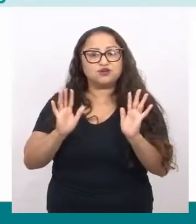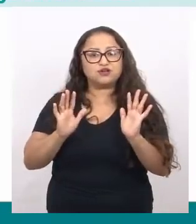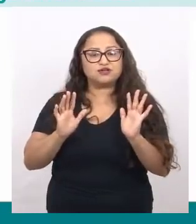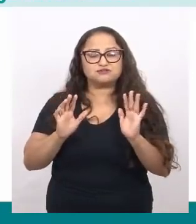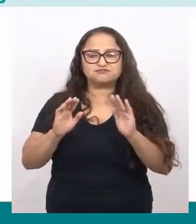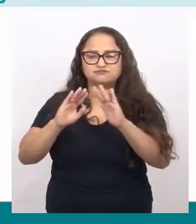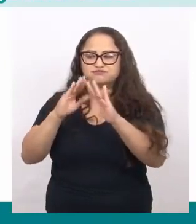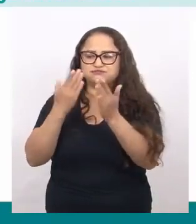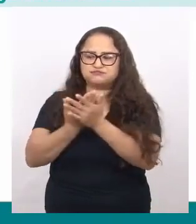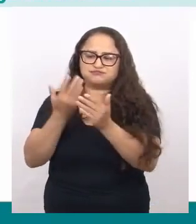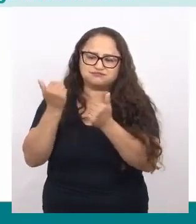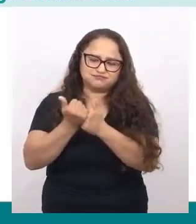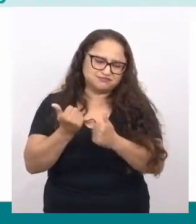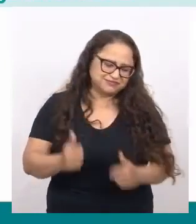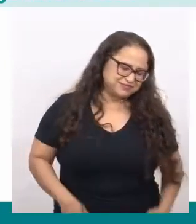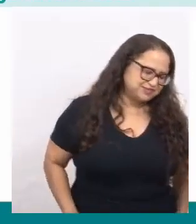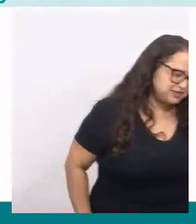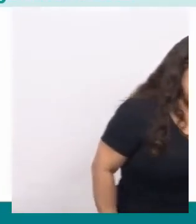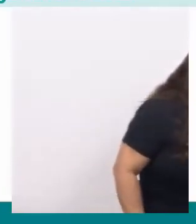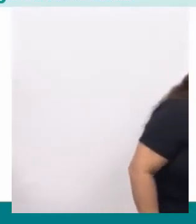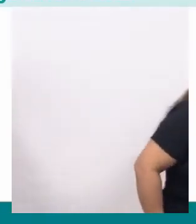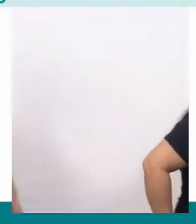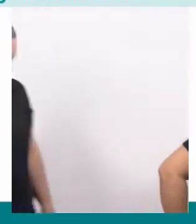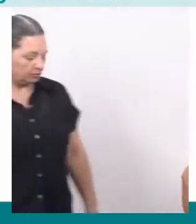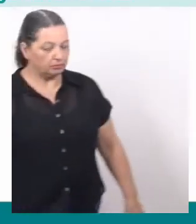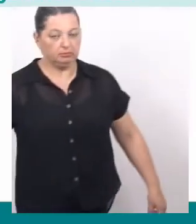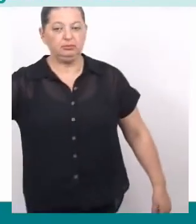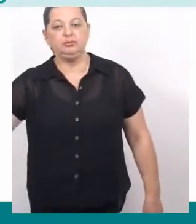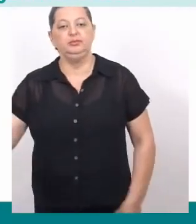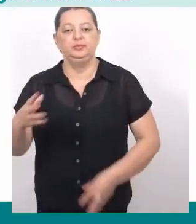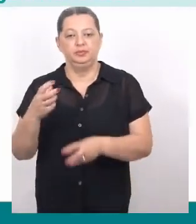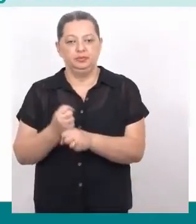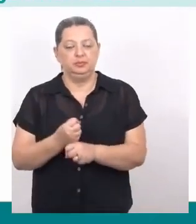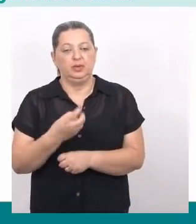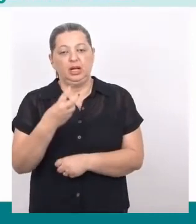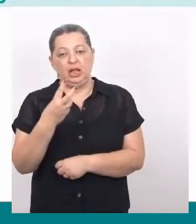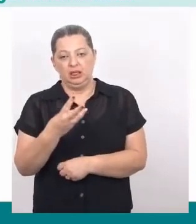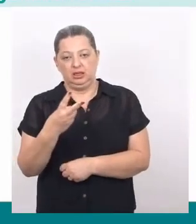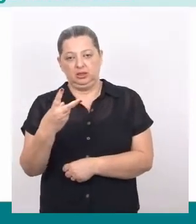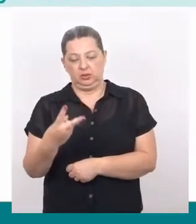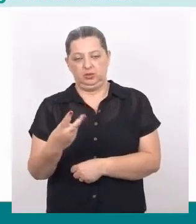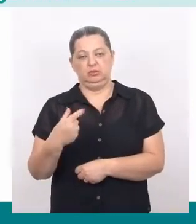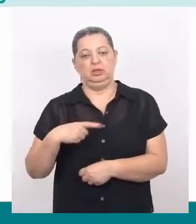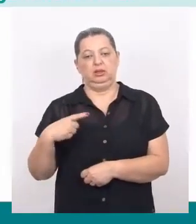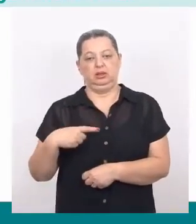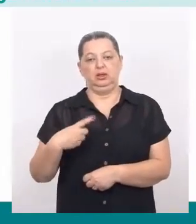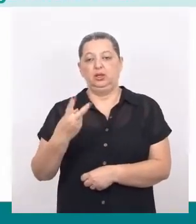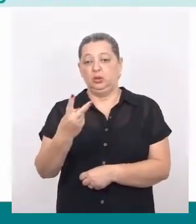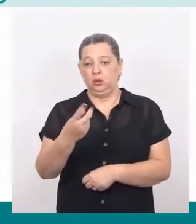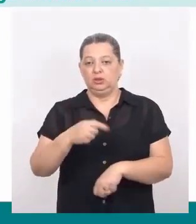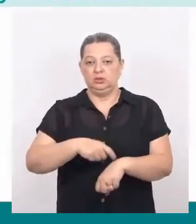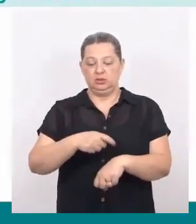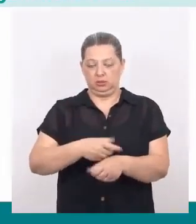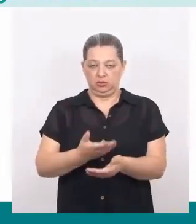diretora, você atribuiu 32 aulas para essa professora, mas ela tem 2 tempos de